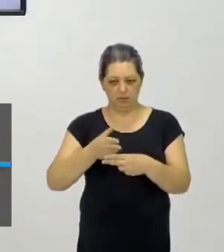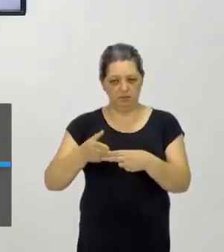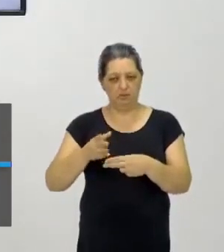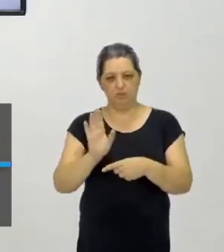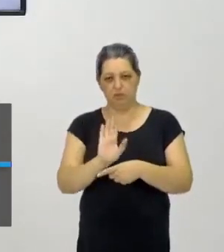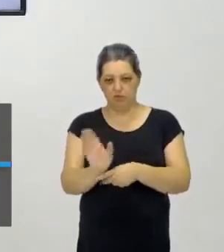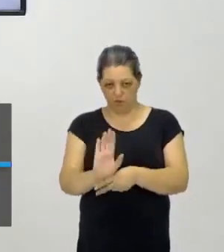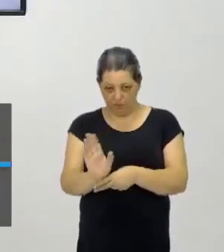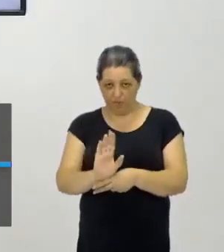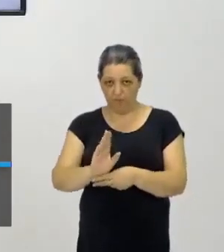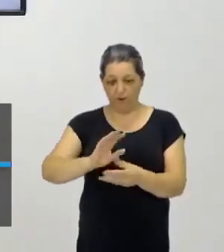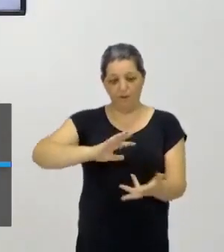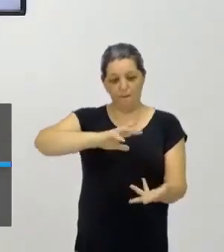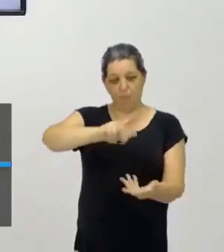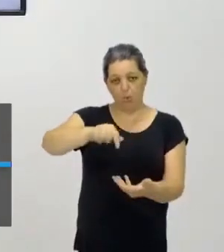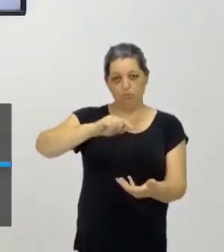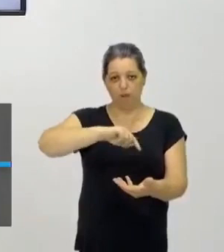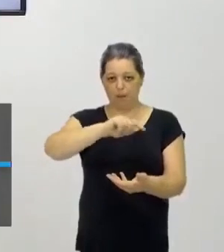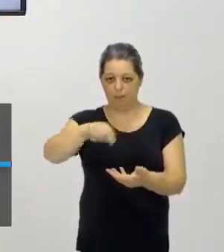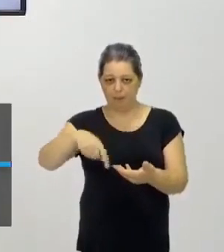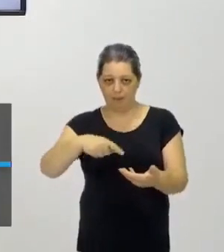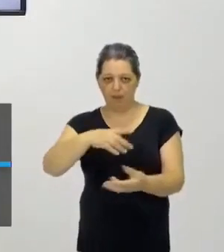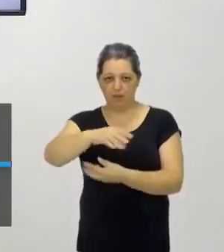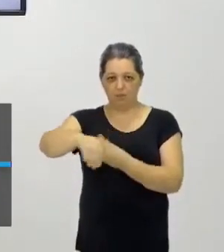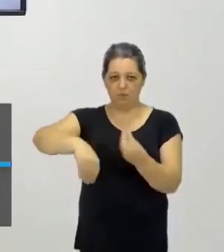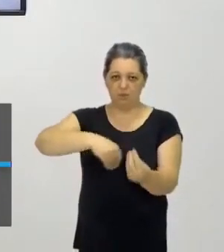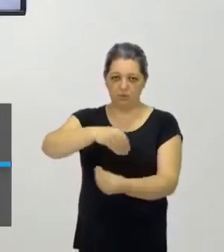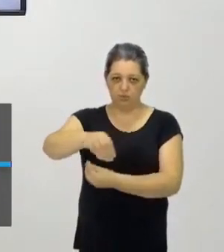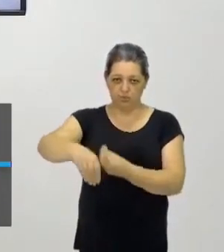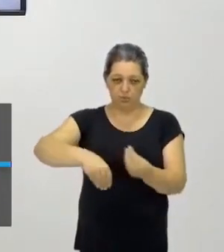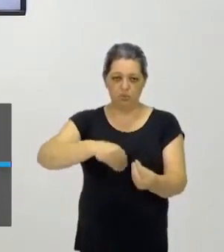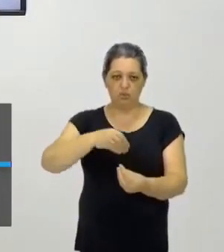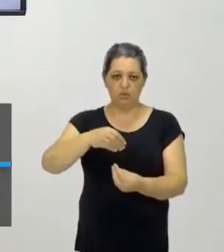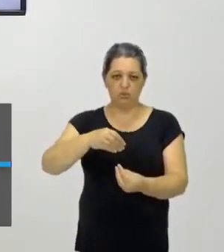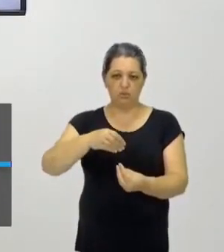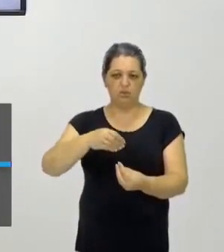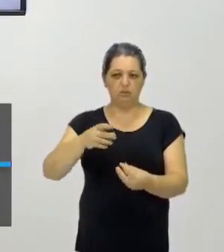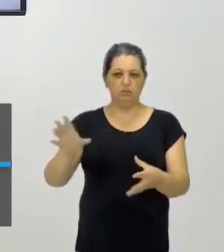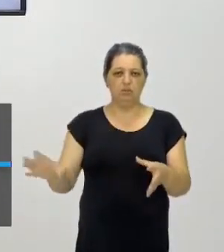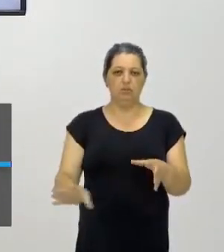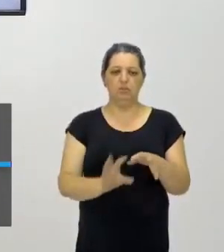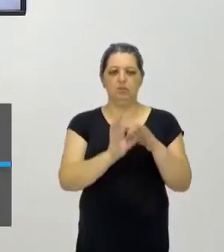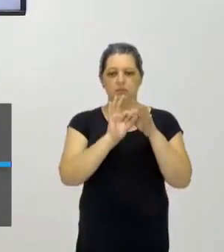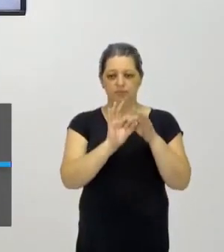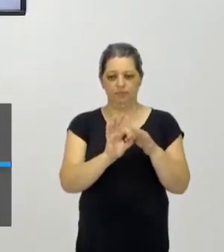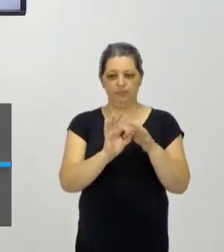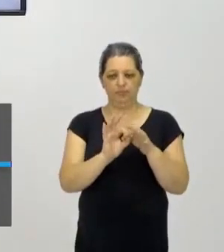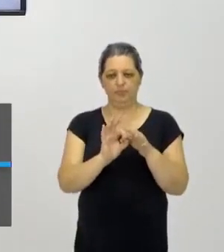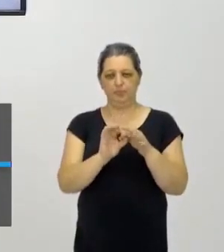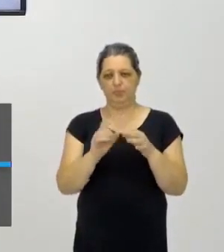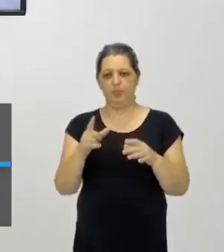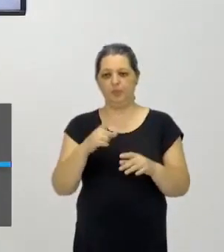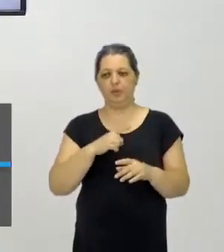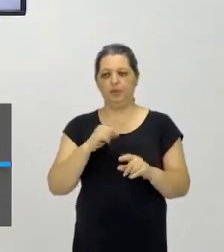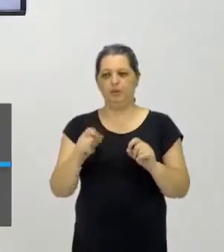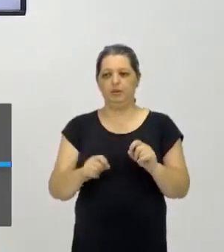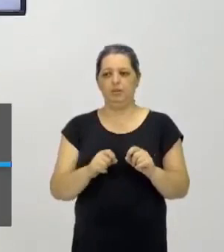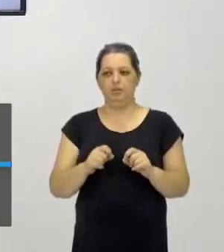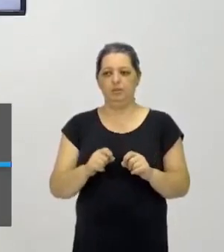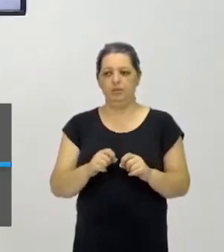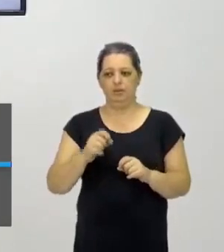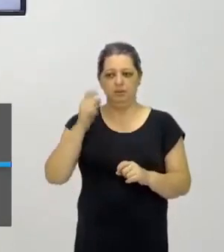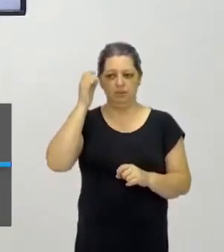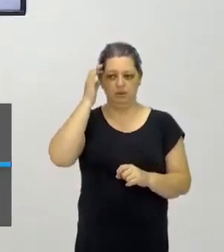de diferentes partes do mundo e juntam todas elas, né? Quando a gente fala de Big Bang Theory, por exemplo, né? A gente tem